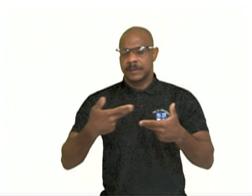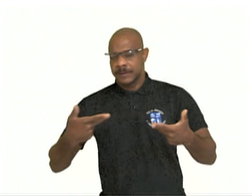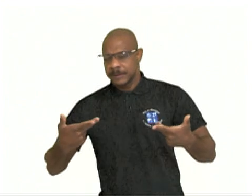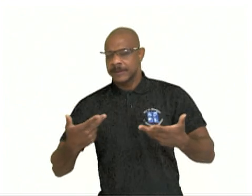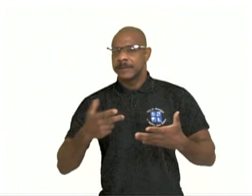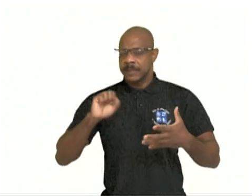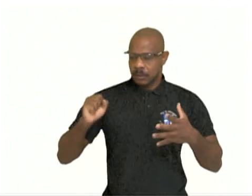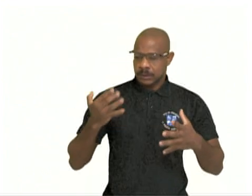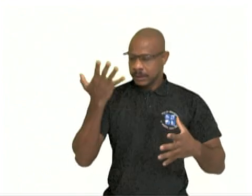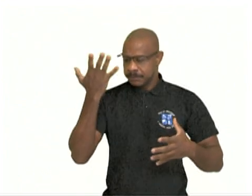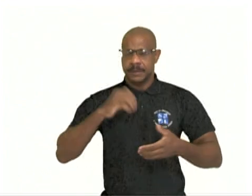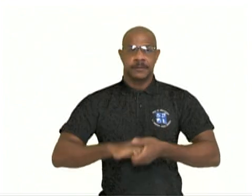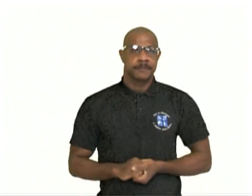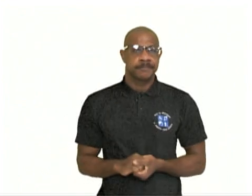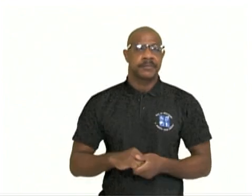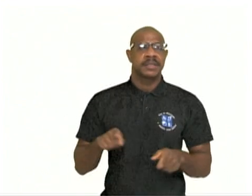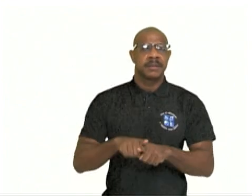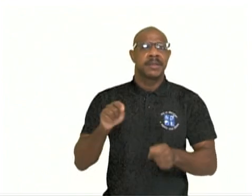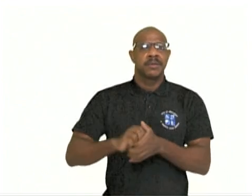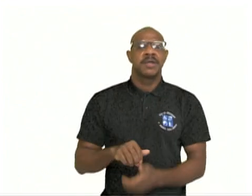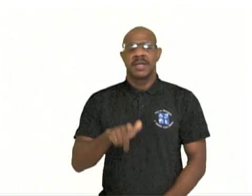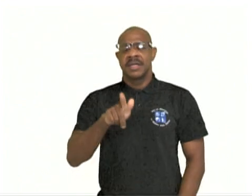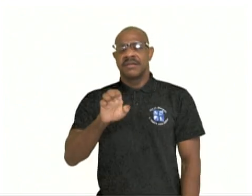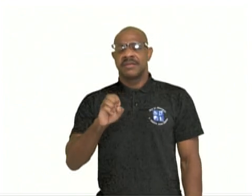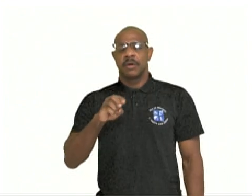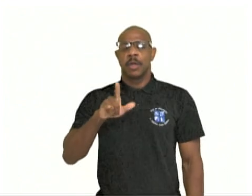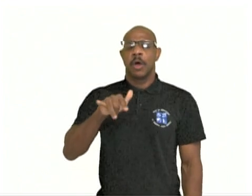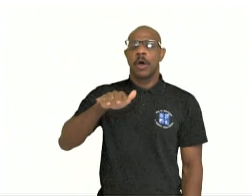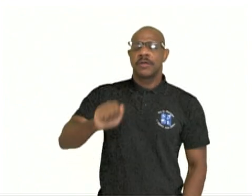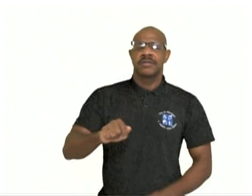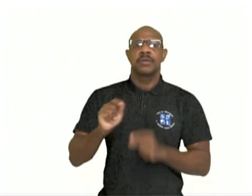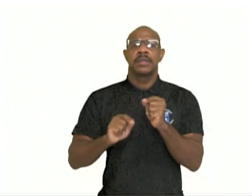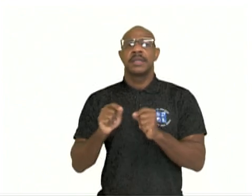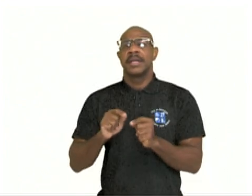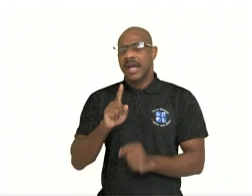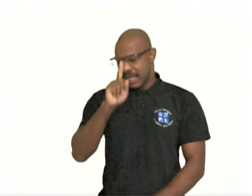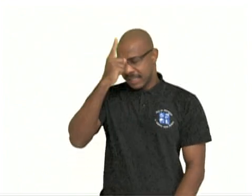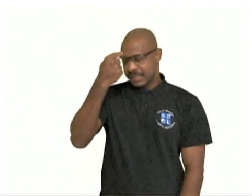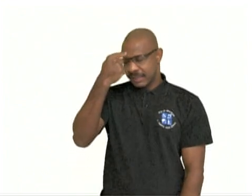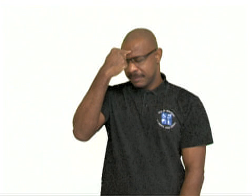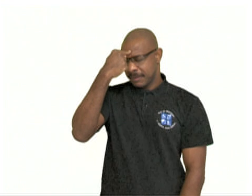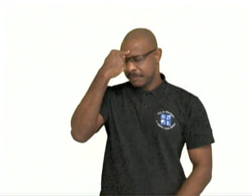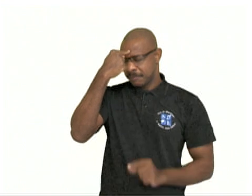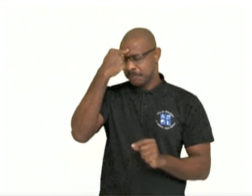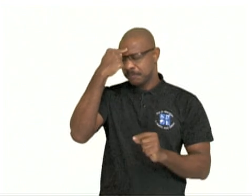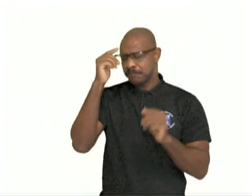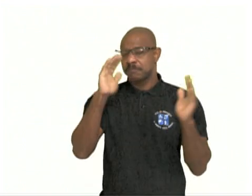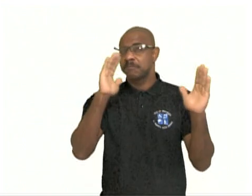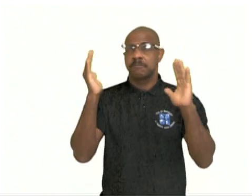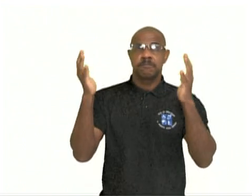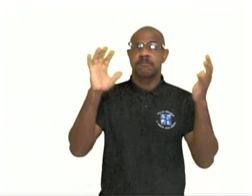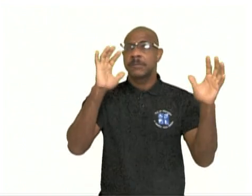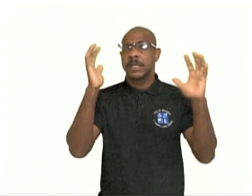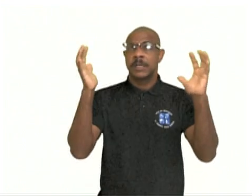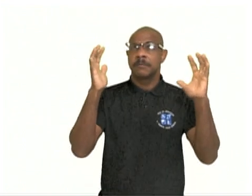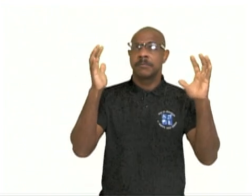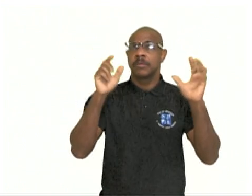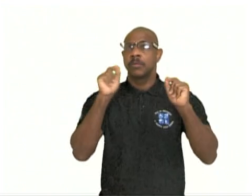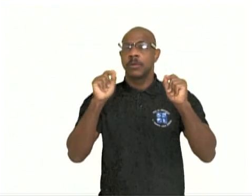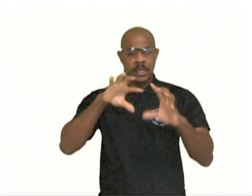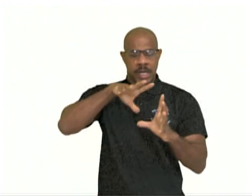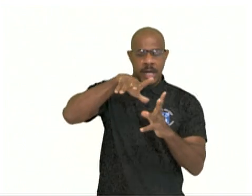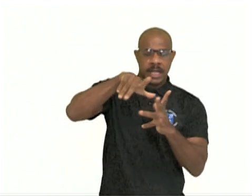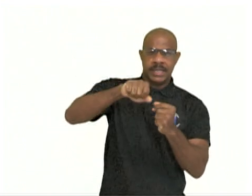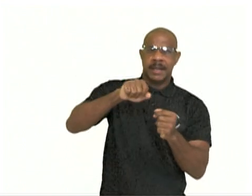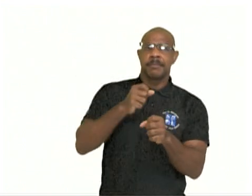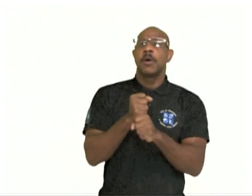a importância das eras geológicas, aquela ideia de pensar o tempo geológico, o tempo em que a